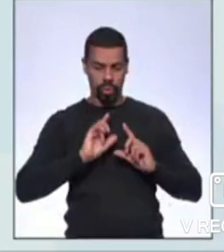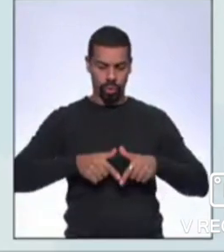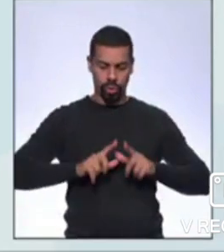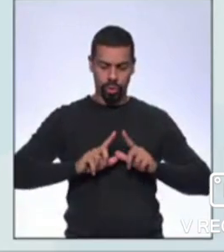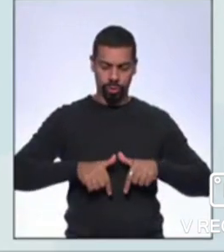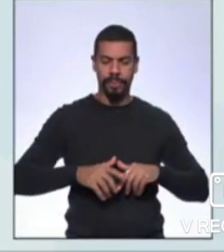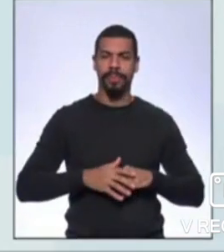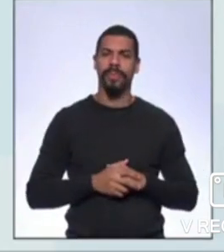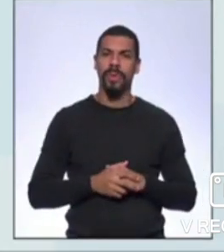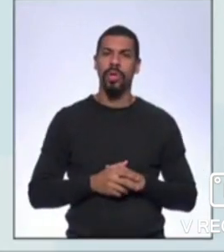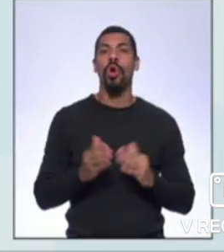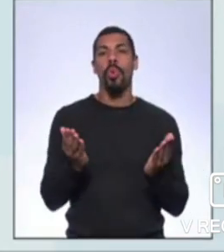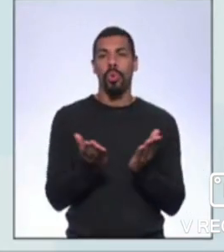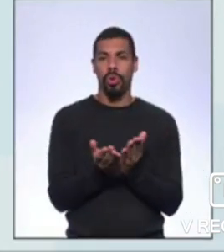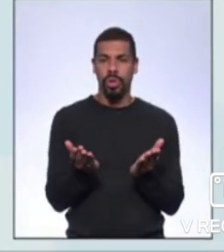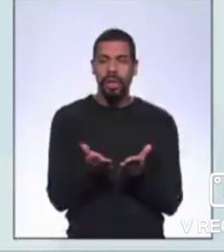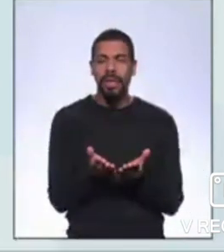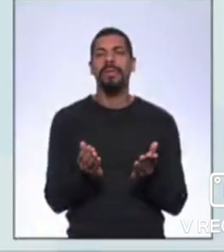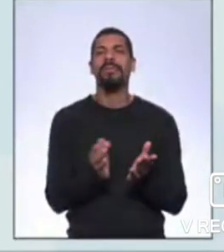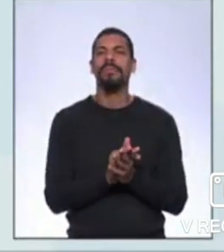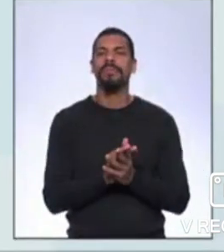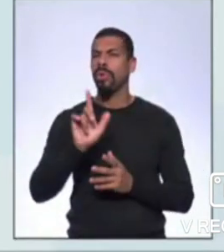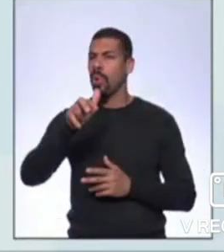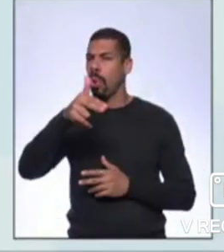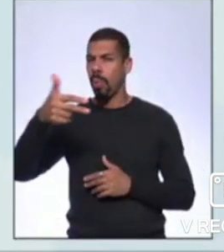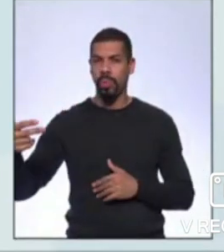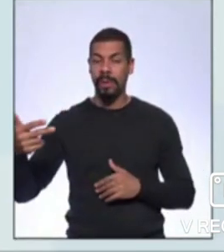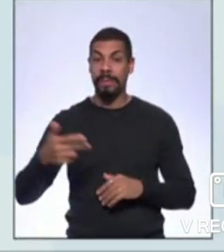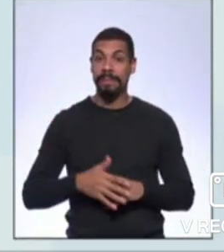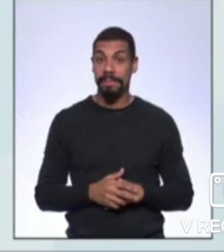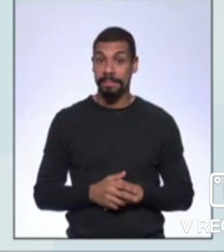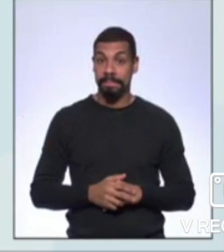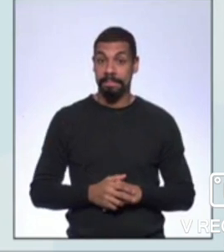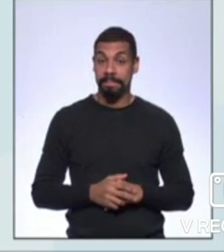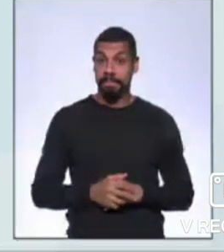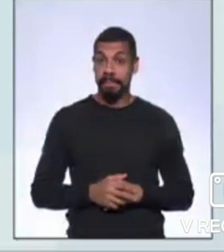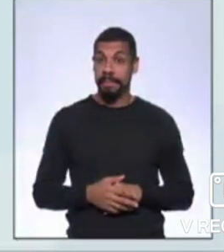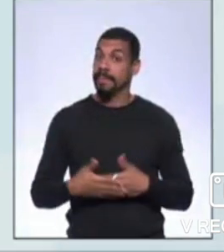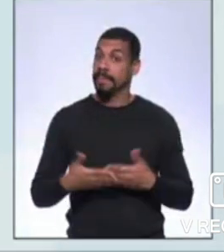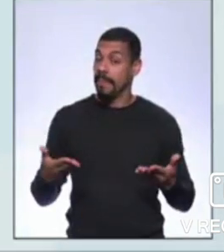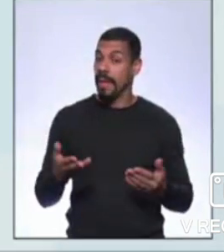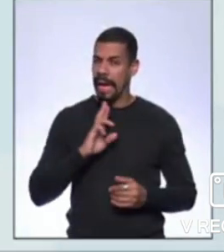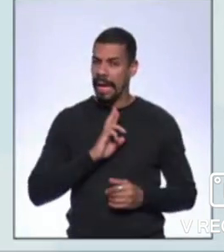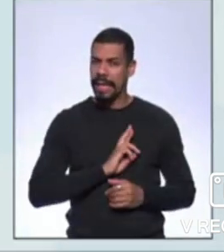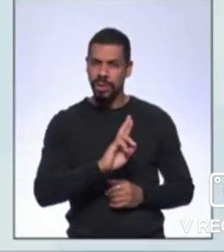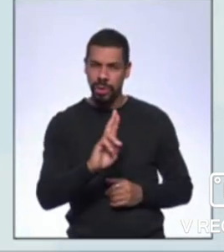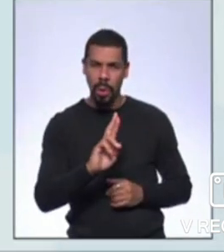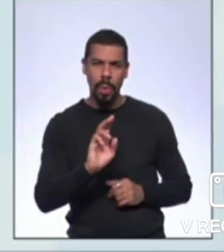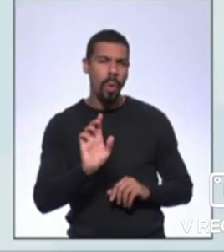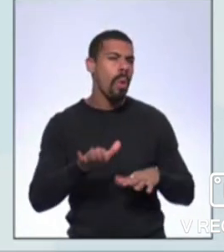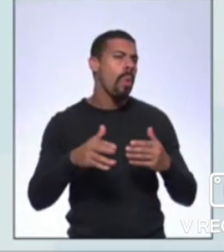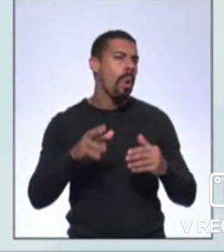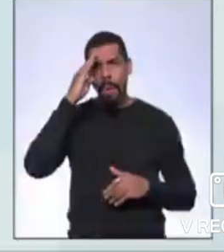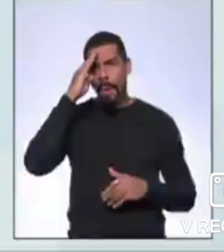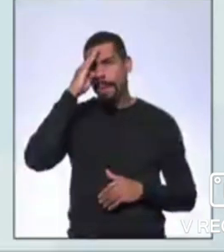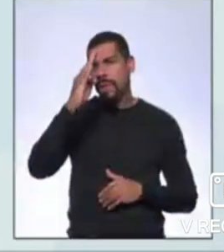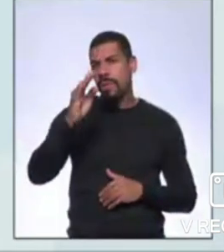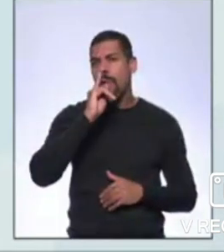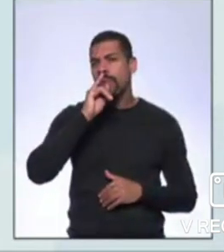judaísmo, né? O cristianismo e assim por diante, tá? Falando em religião, a principal